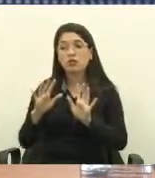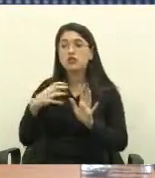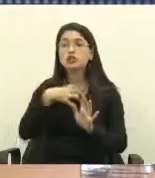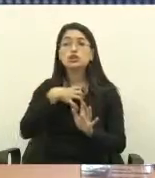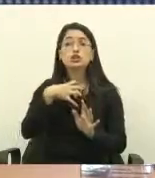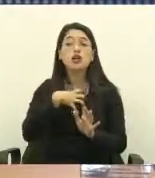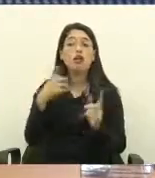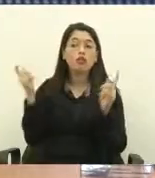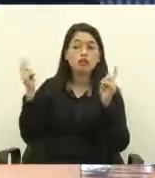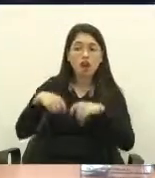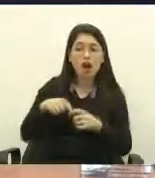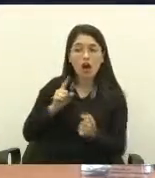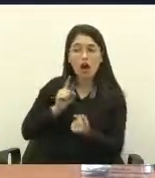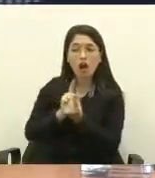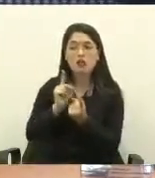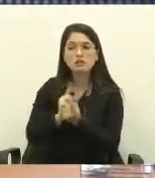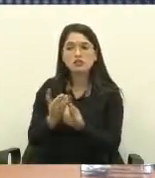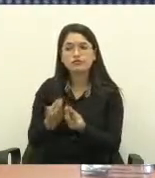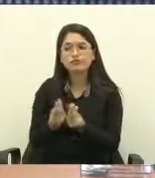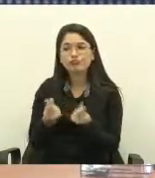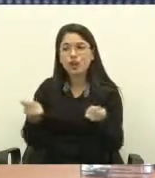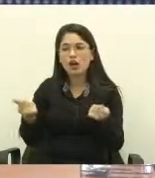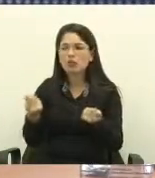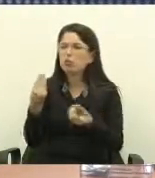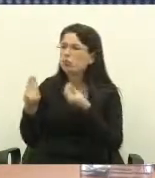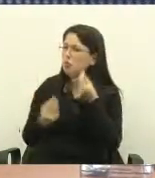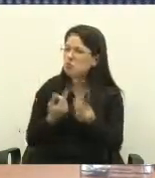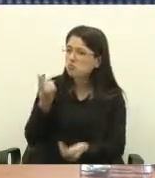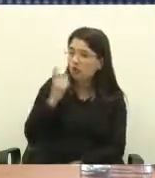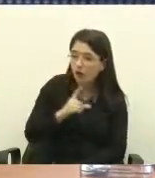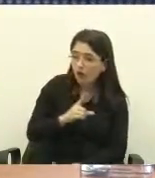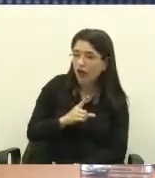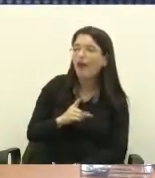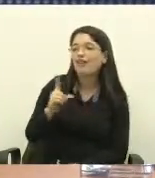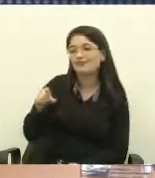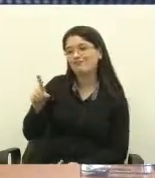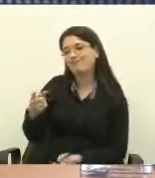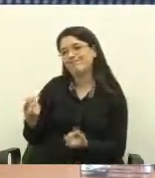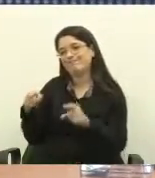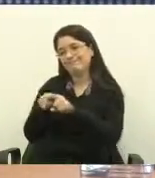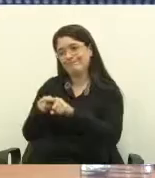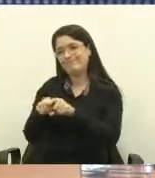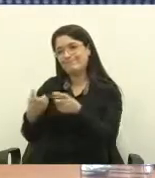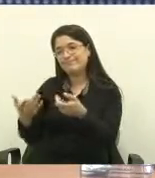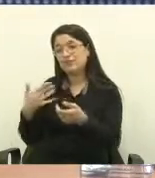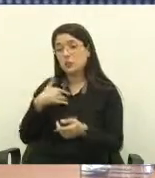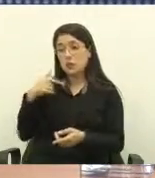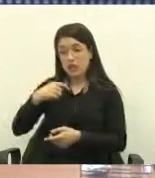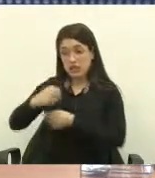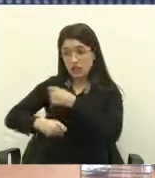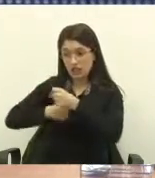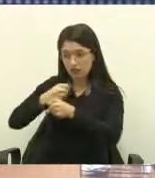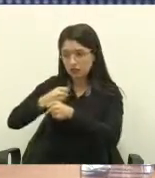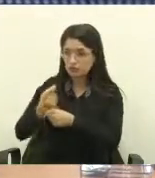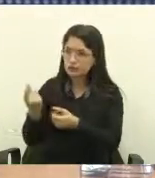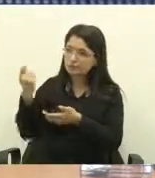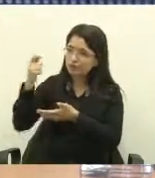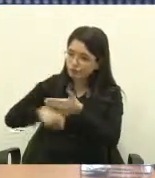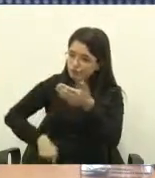posso encaminhar? Novamente, eu repito, com parcerias. Então, foi consolidado este ano, em janeiro deste ano